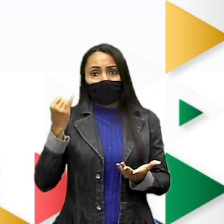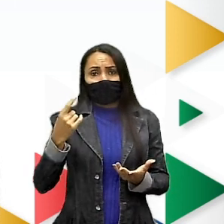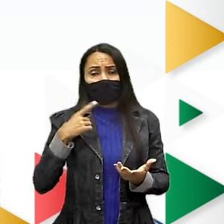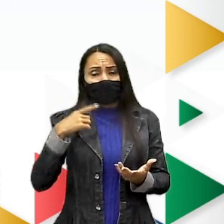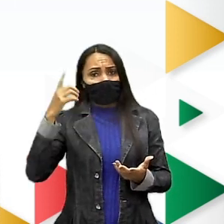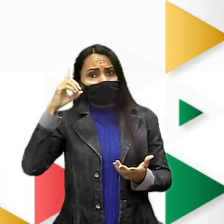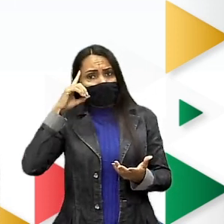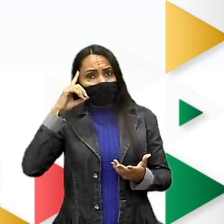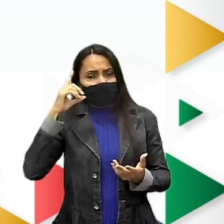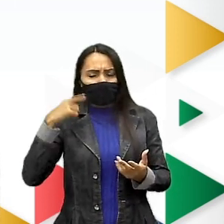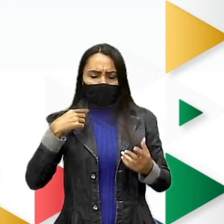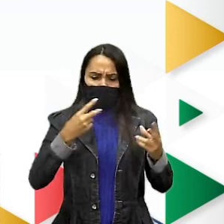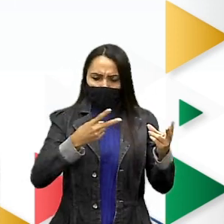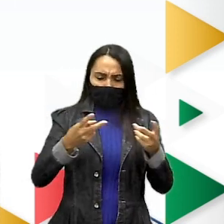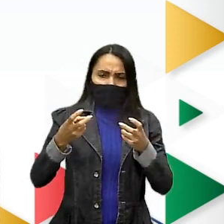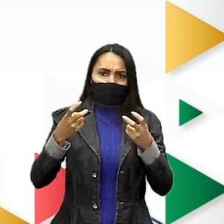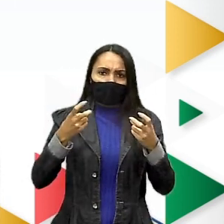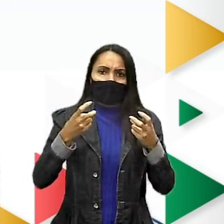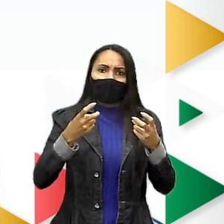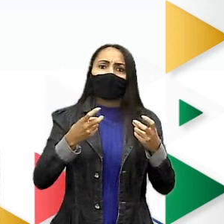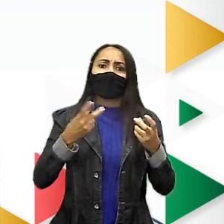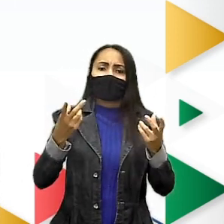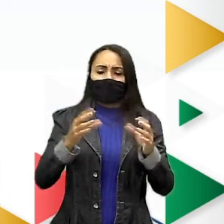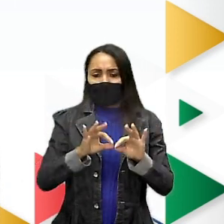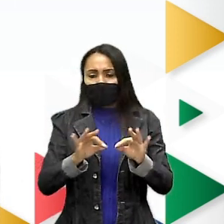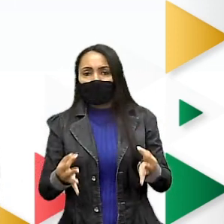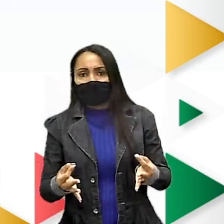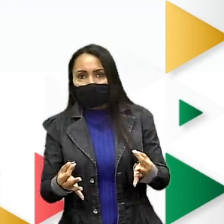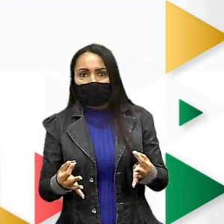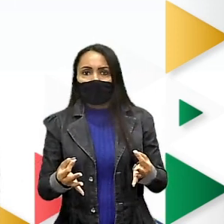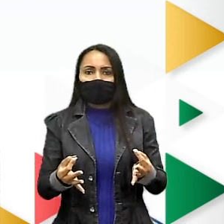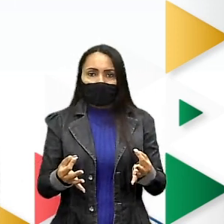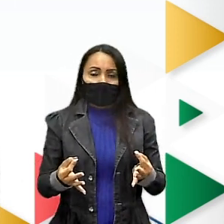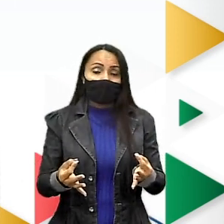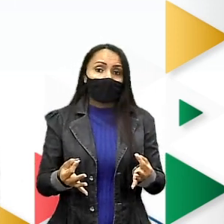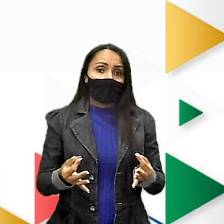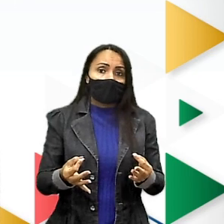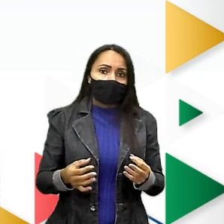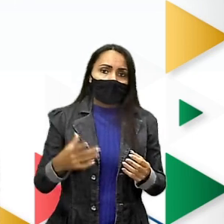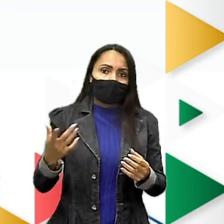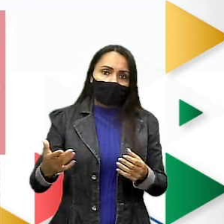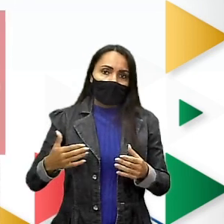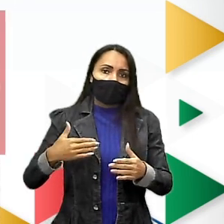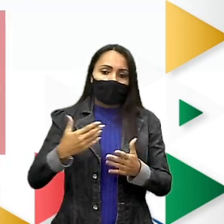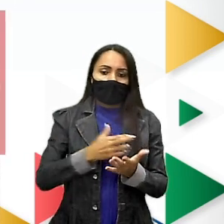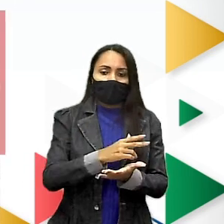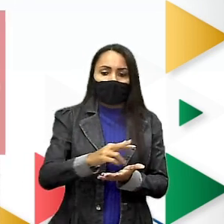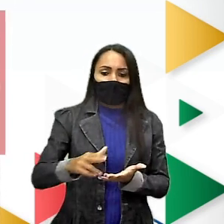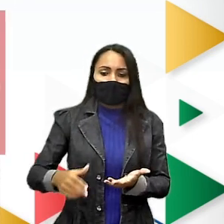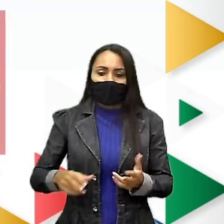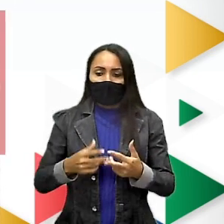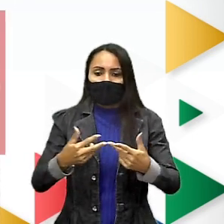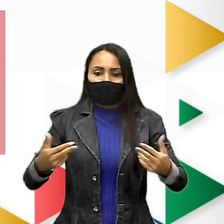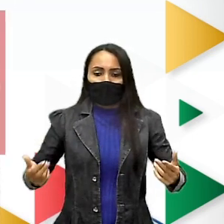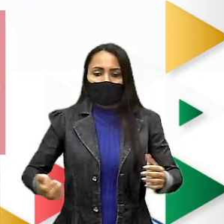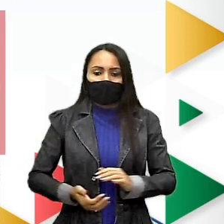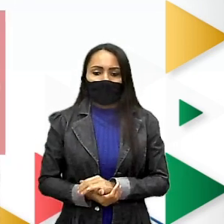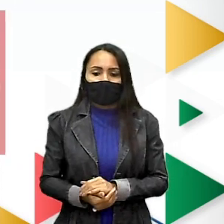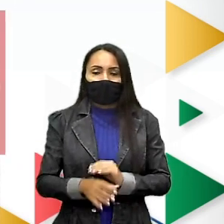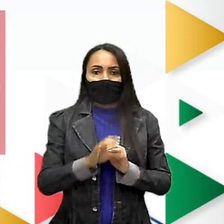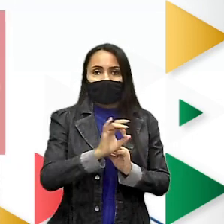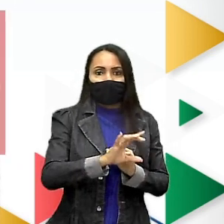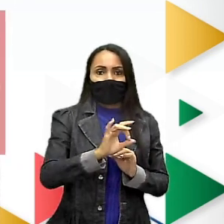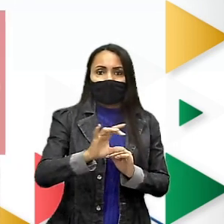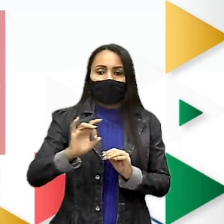cotidiano a gente pode ver isso de uma forma muito simples, tá bom? Por diversos aparelhos eletrônicos com necessidade de funcionar. Cada um